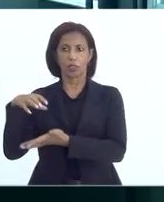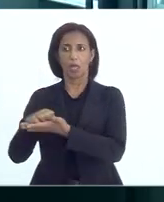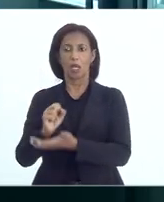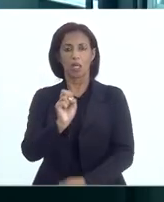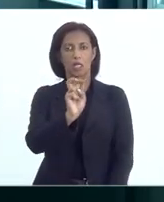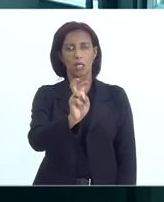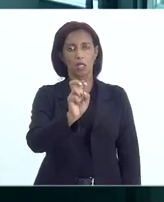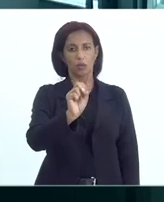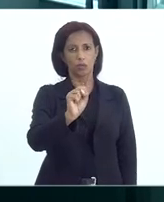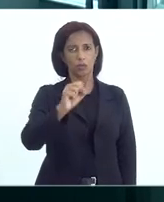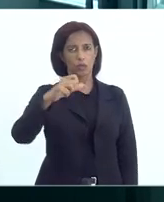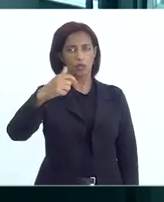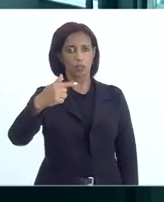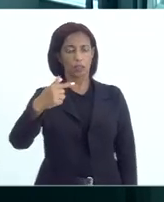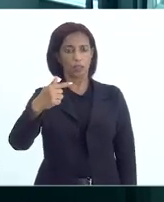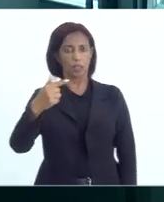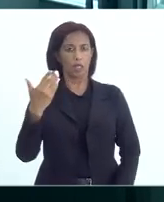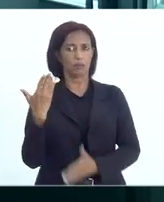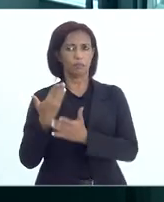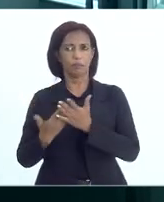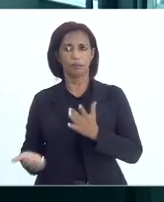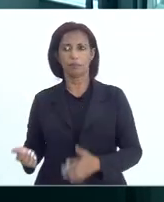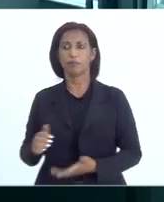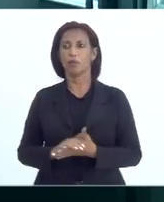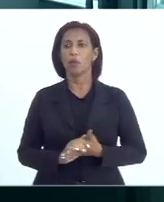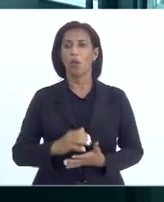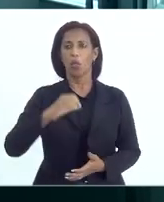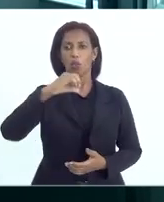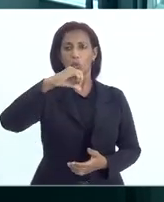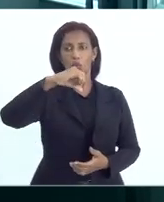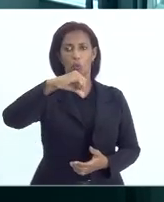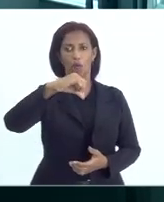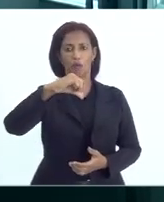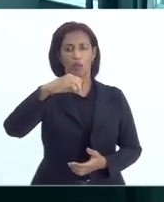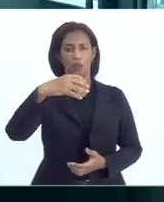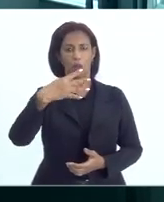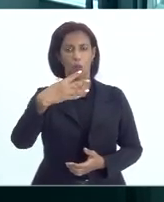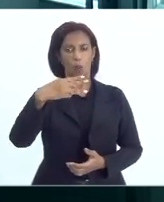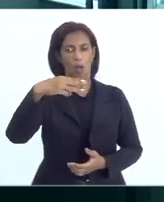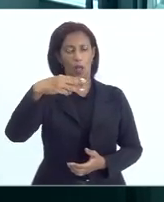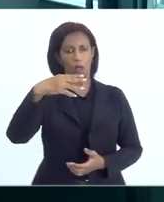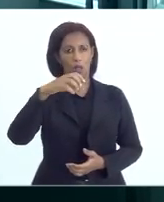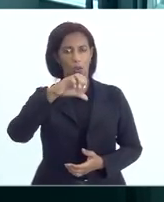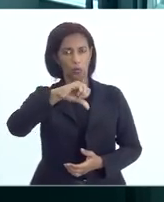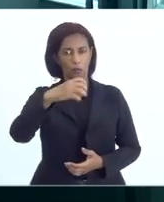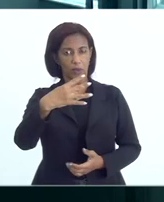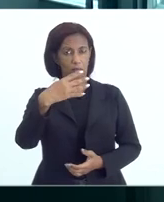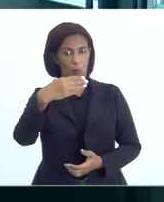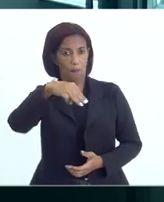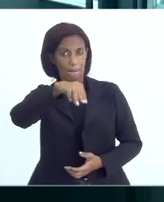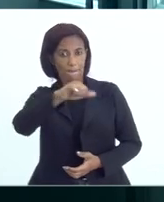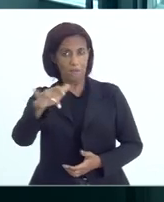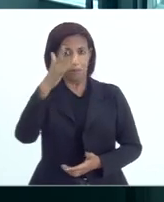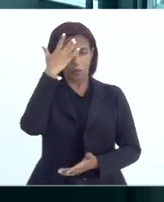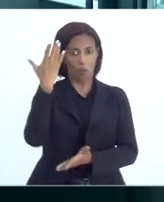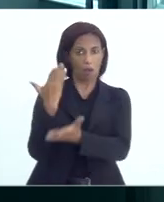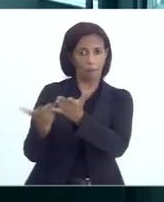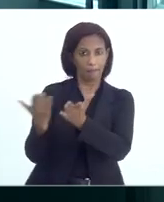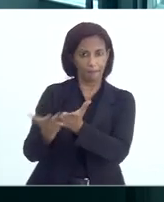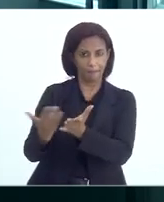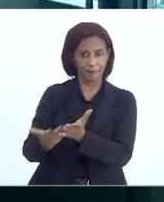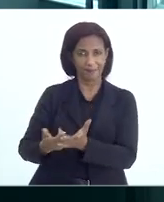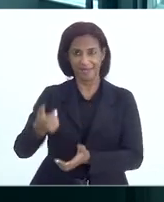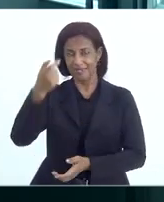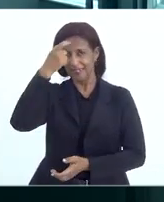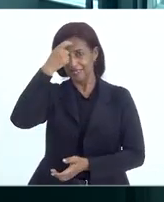reprovados nós temos 94 1759 reprovados na primeira etapa que etapa de